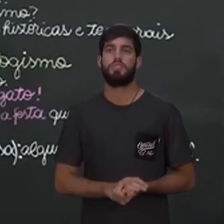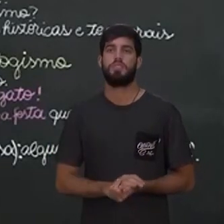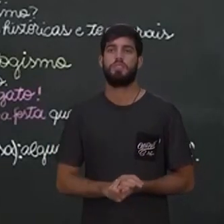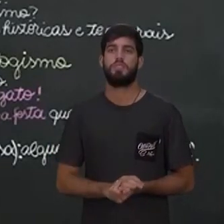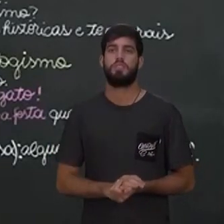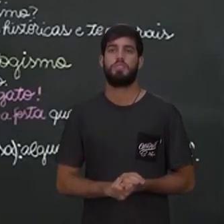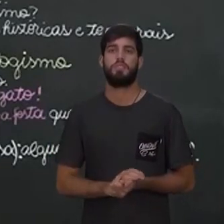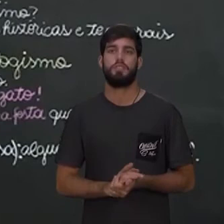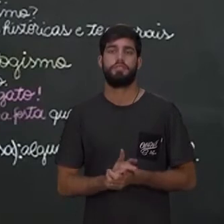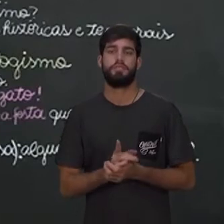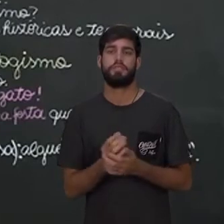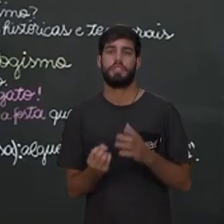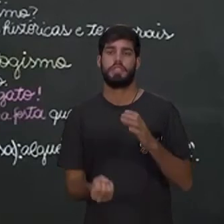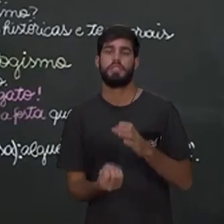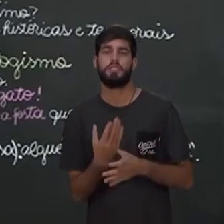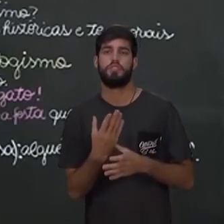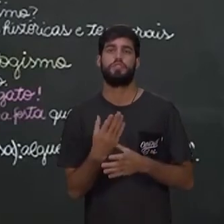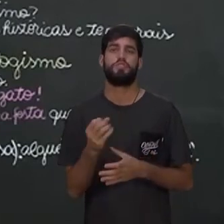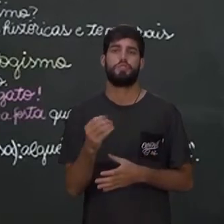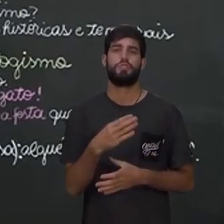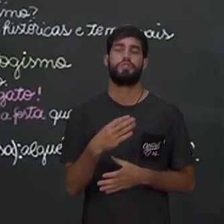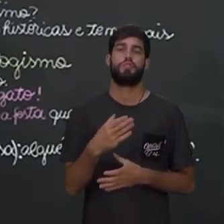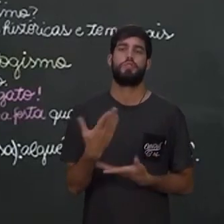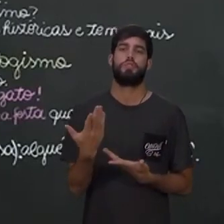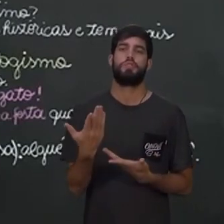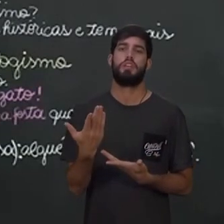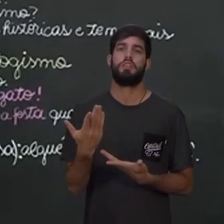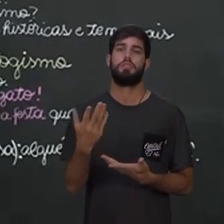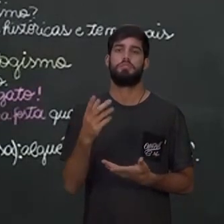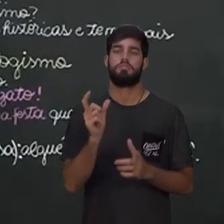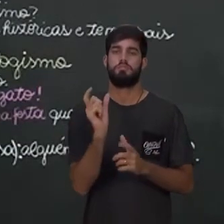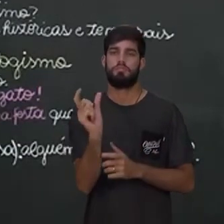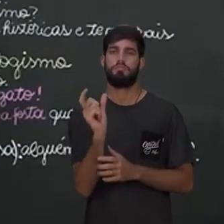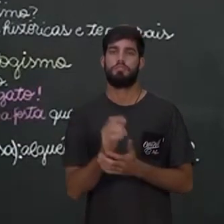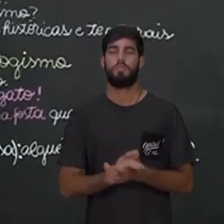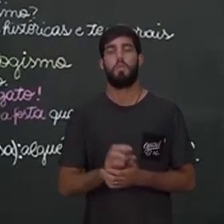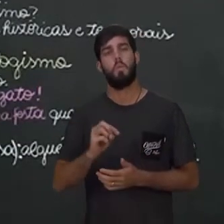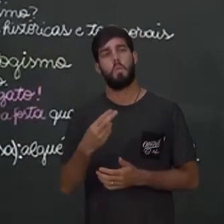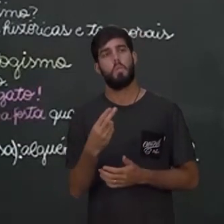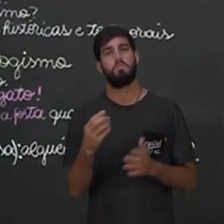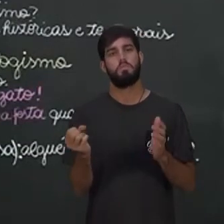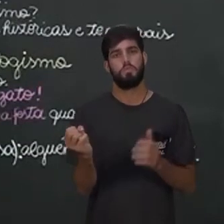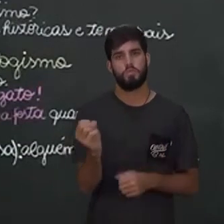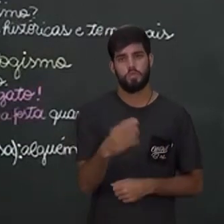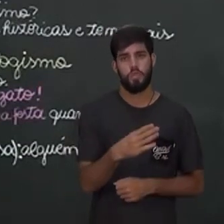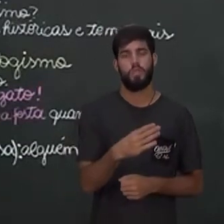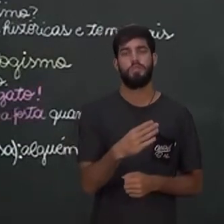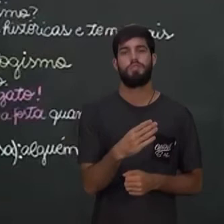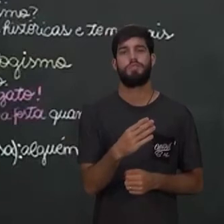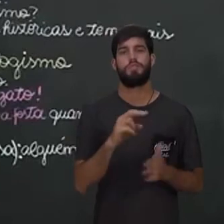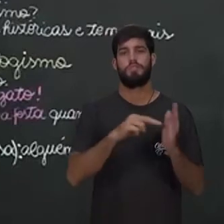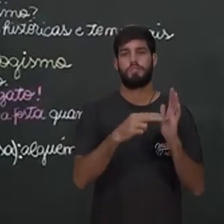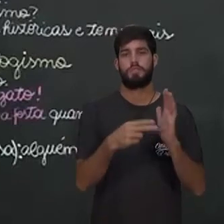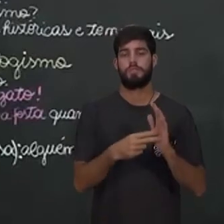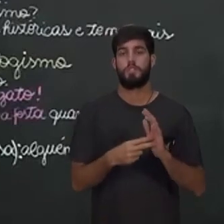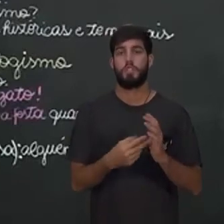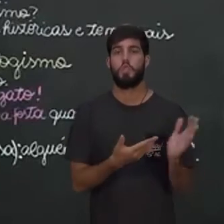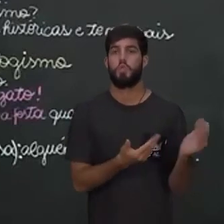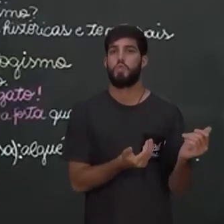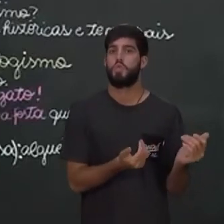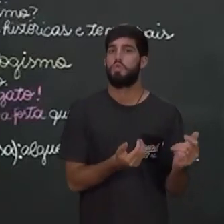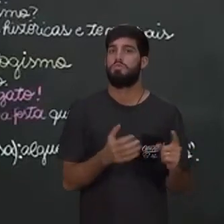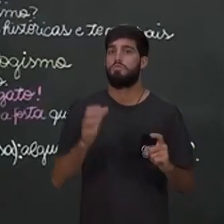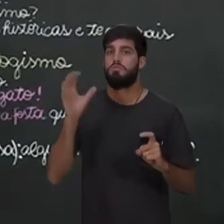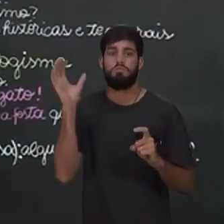presente no neologismo, criação de novas palavras ou atribuição de novos significados. Os jovens têm uma influência muito forte na criação